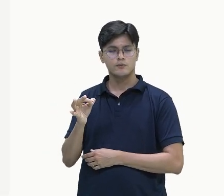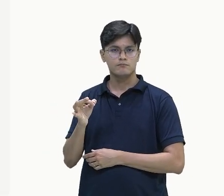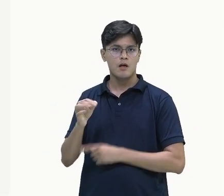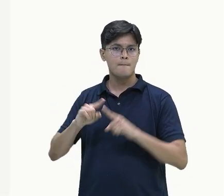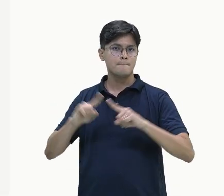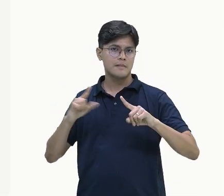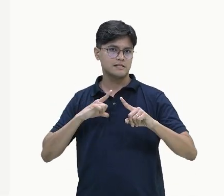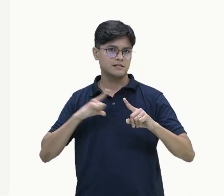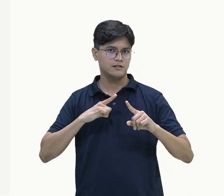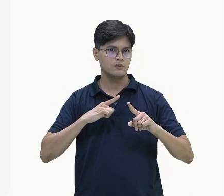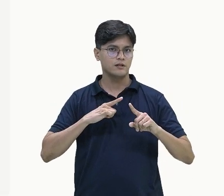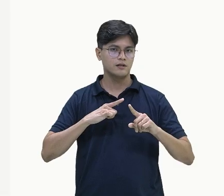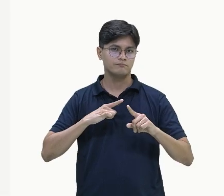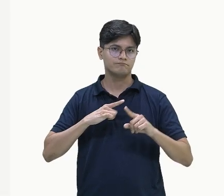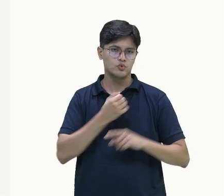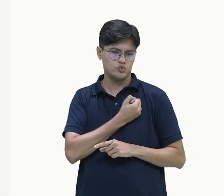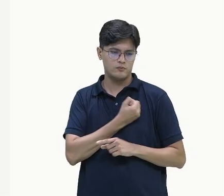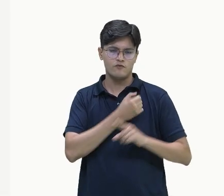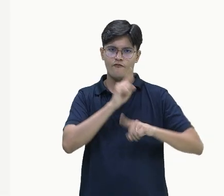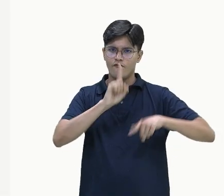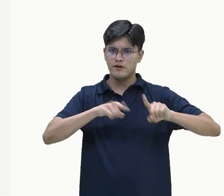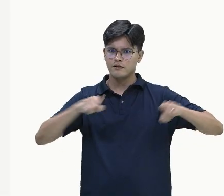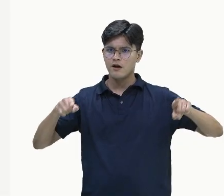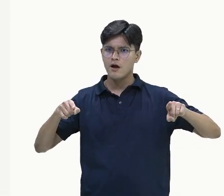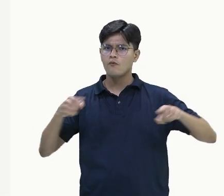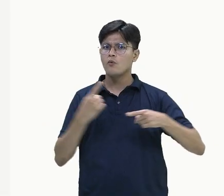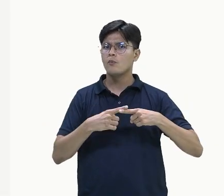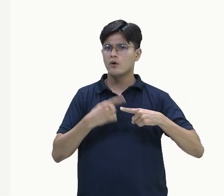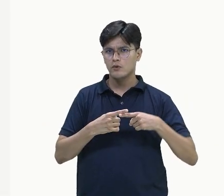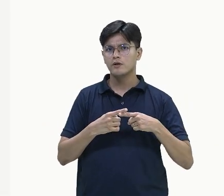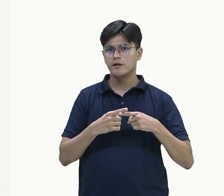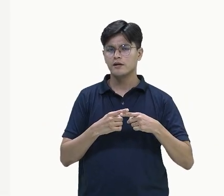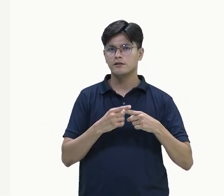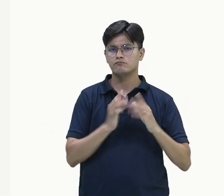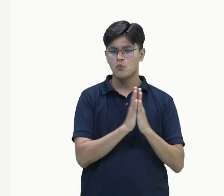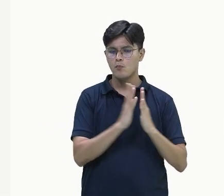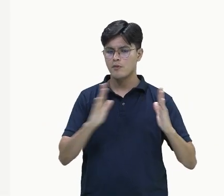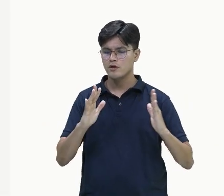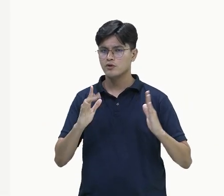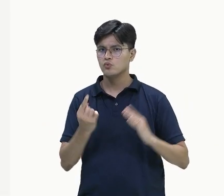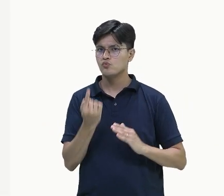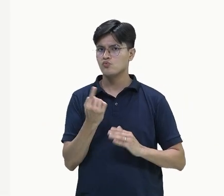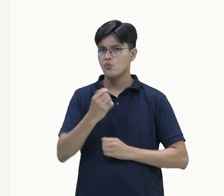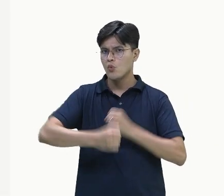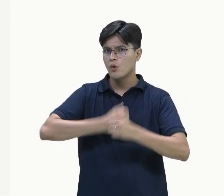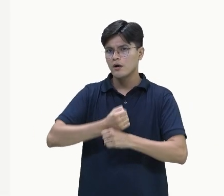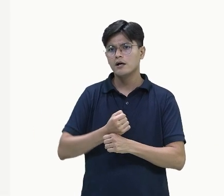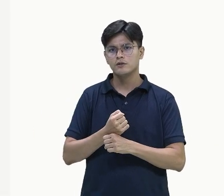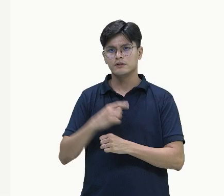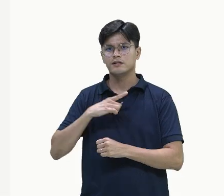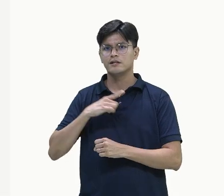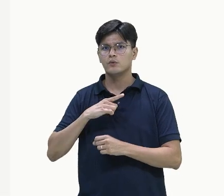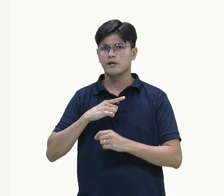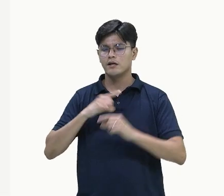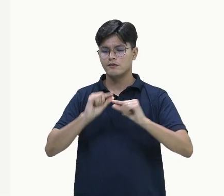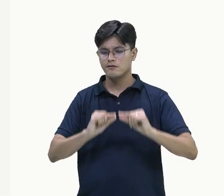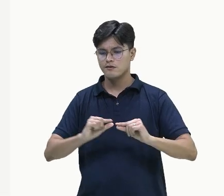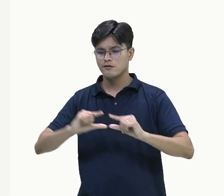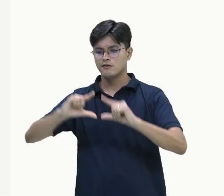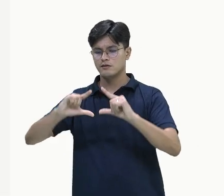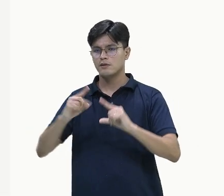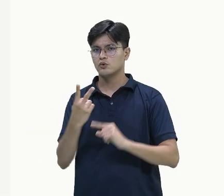que cresce 200 quilos a cada ano. Então, 200 a cada ano significa que você vai